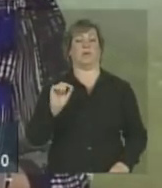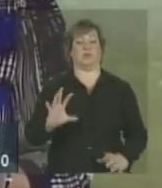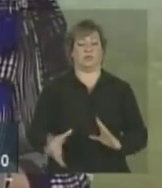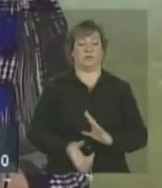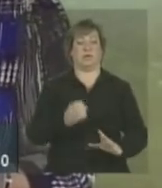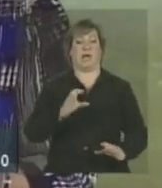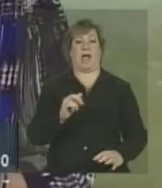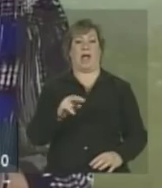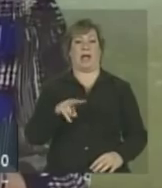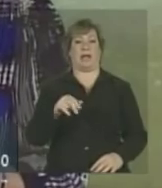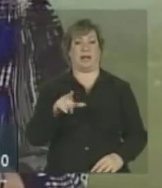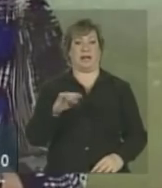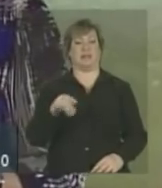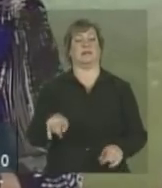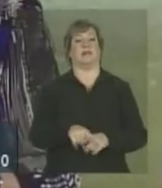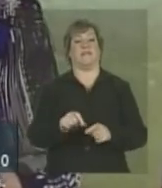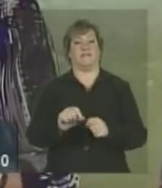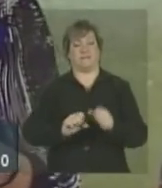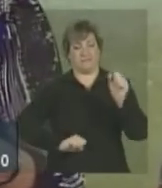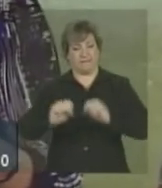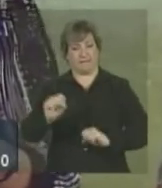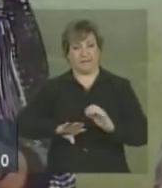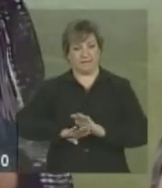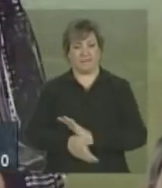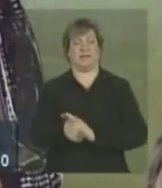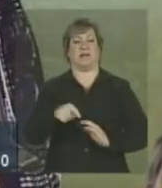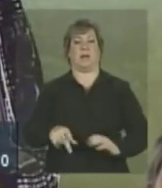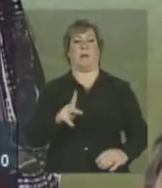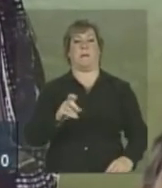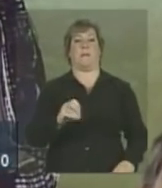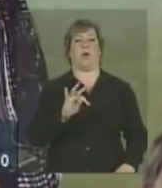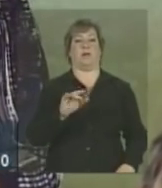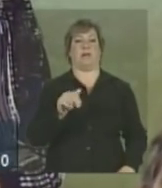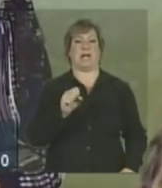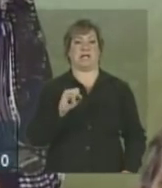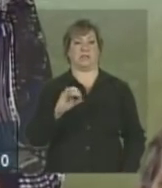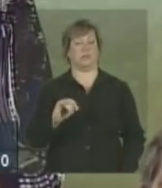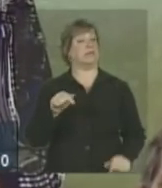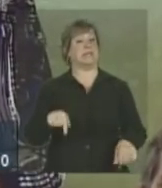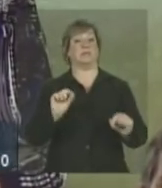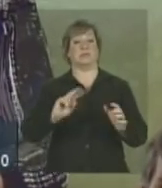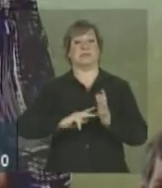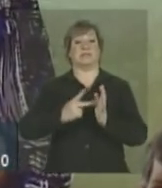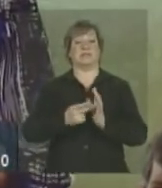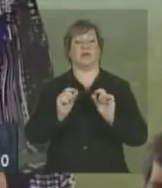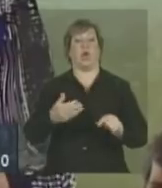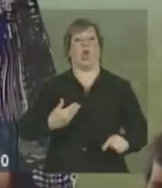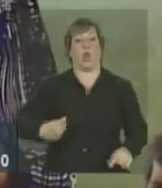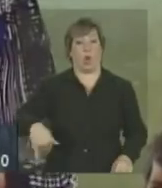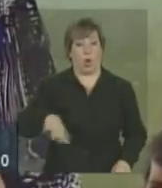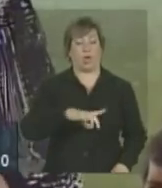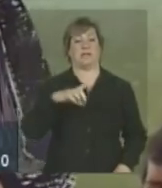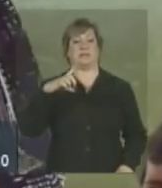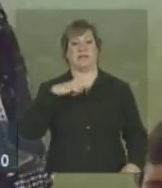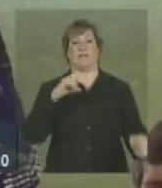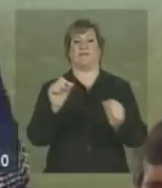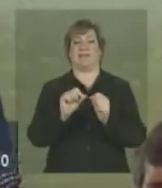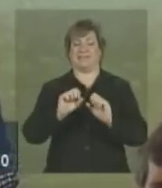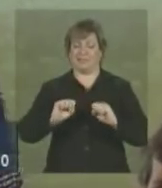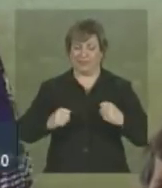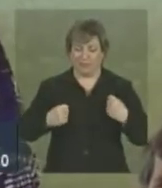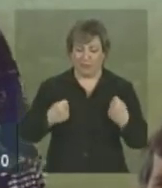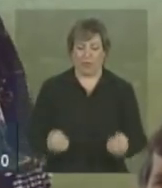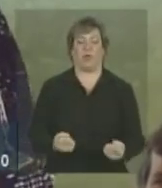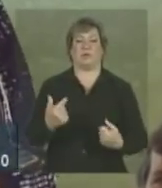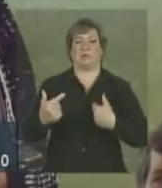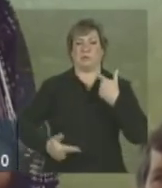de carnalita e produção de potássio. Isso significa que nós estamos fazendo um esforço para que